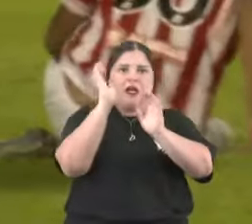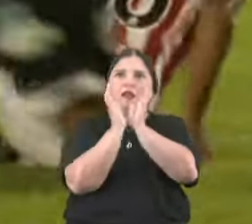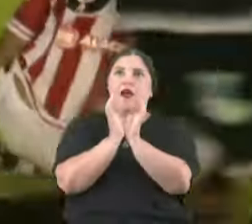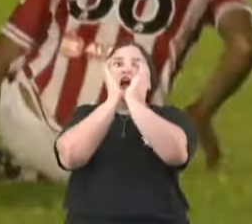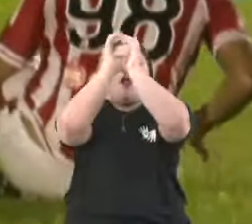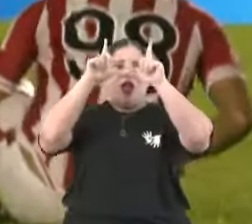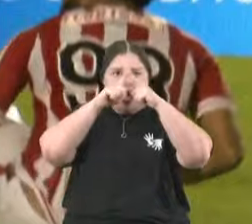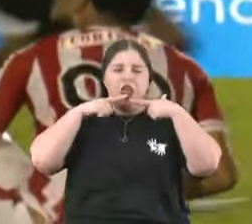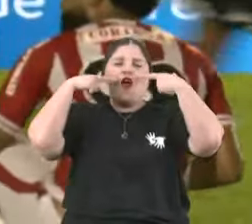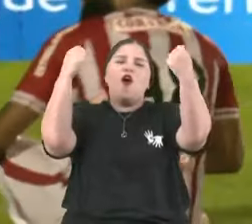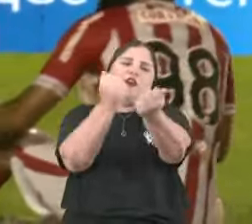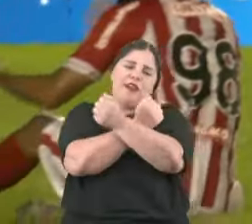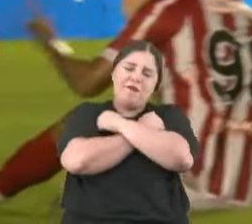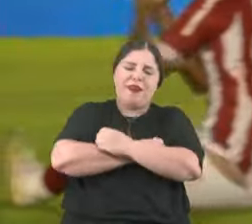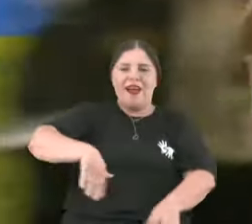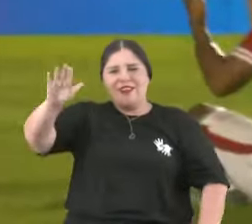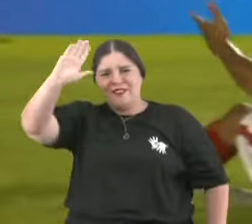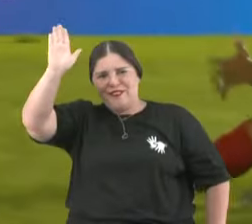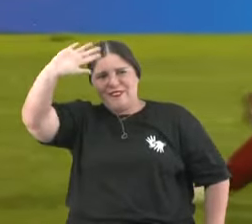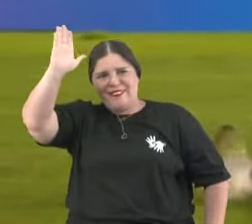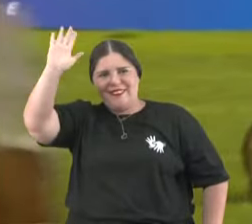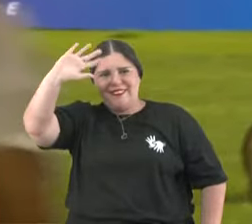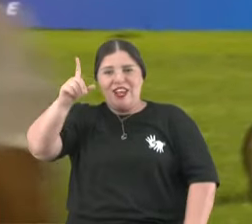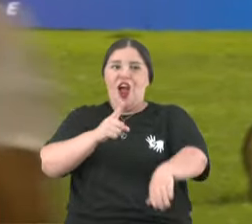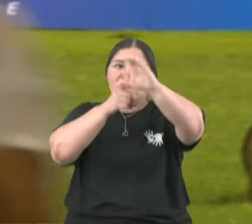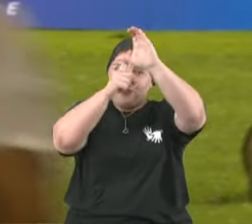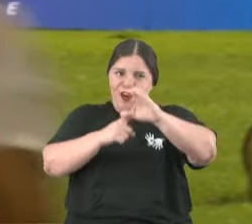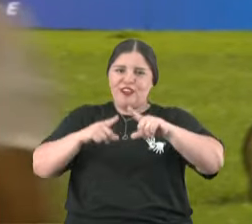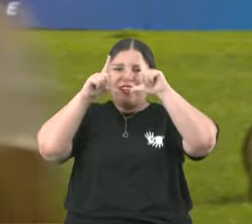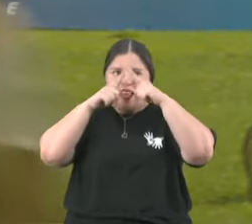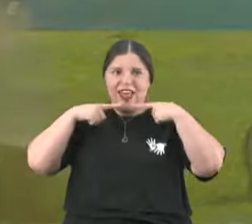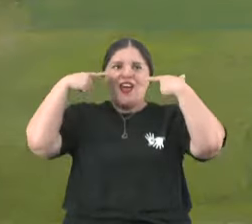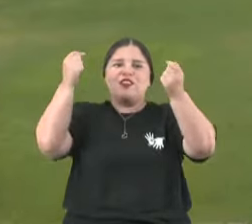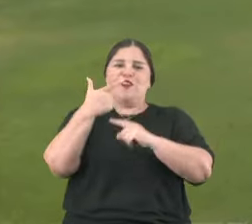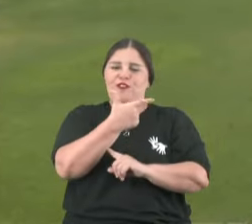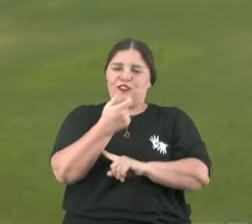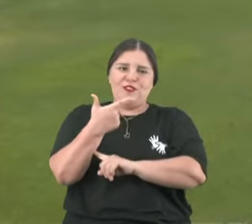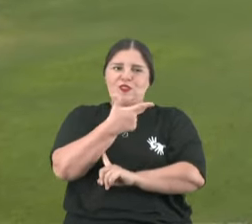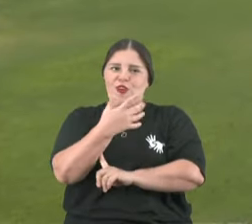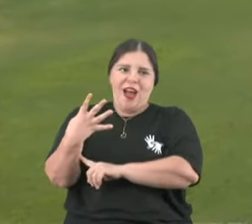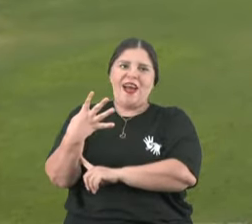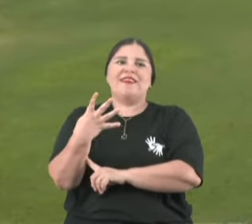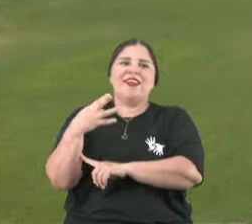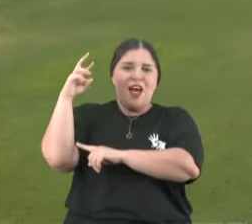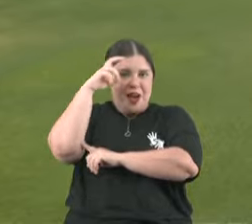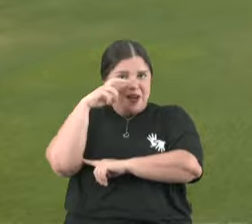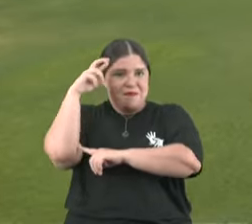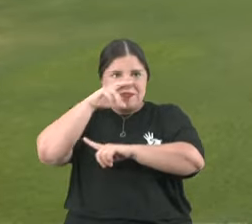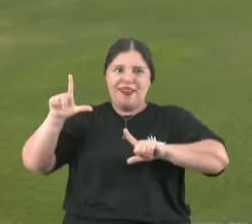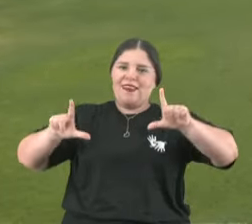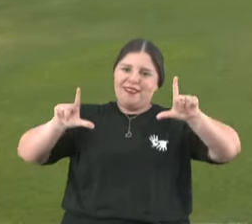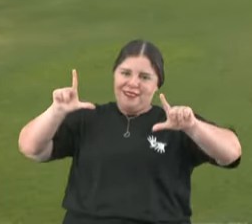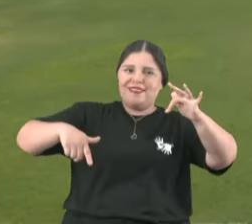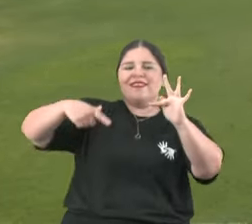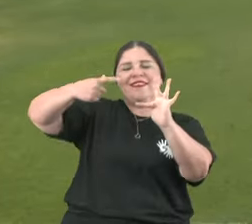abraço, fui! Campeonato Alagoano 2024 é massa, na tela da Band e da FAF TV.